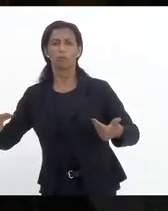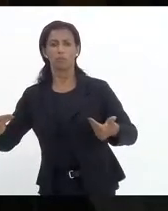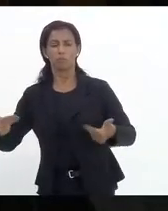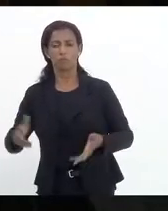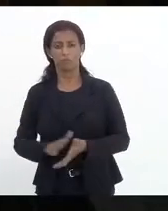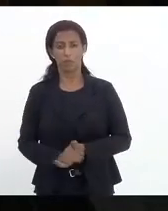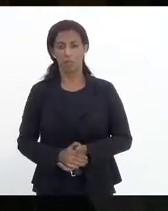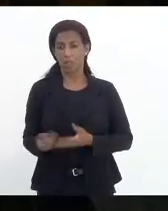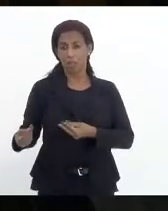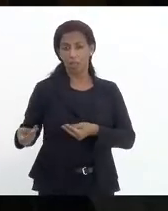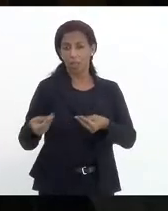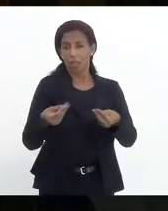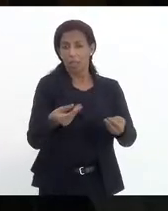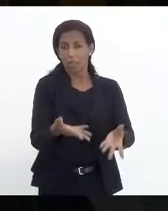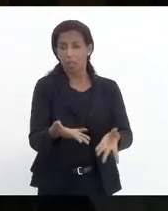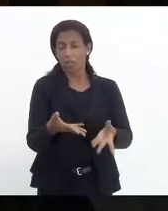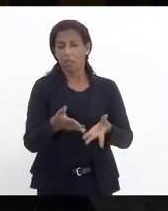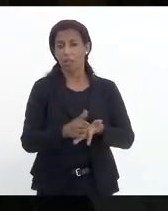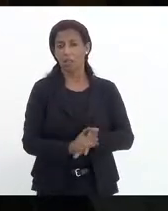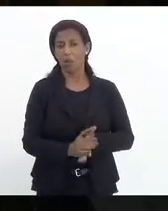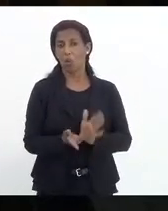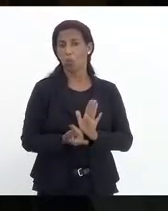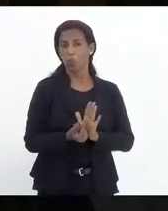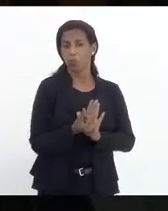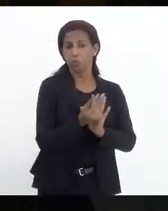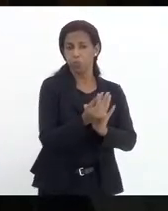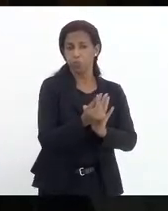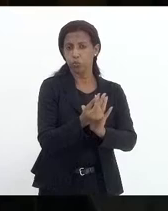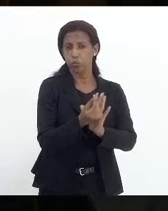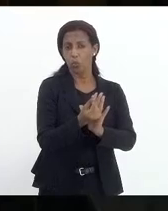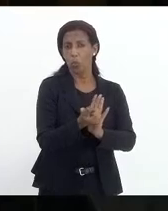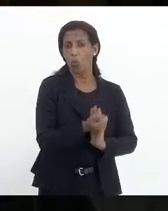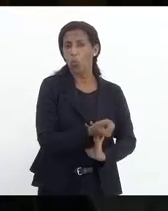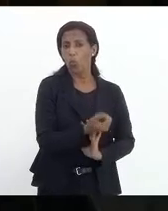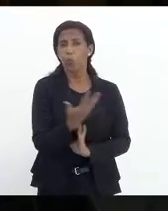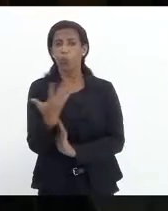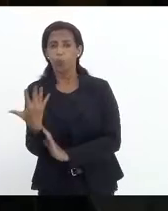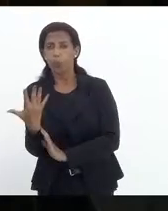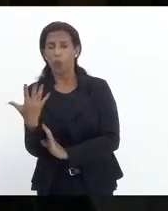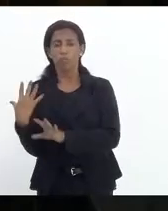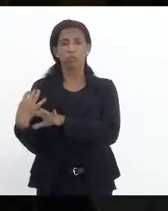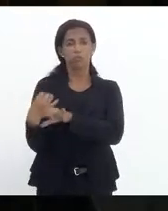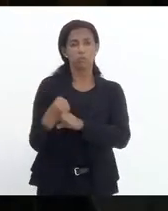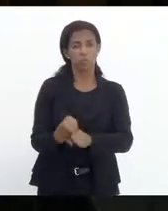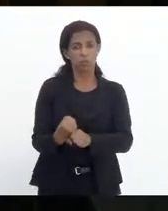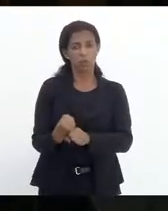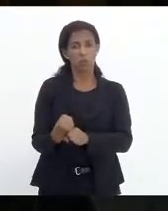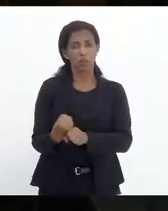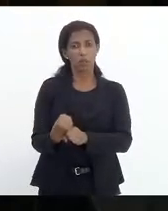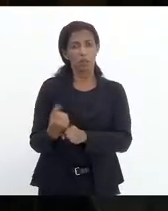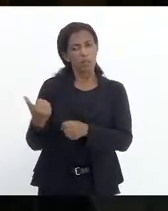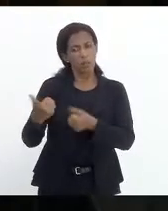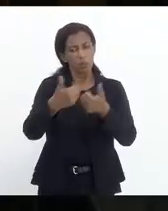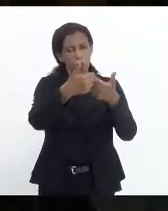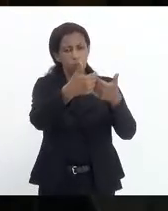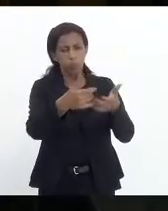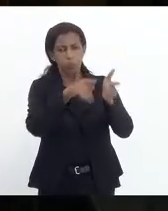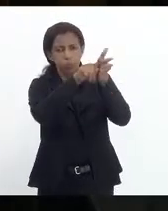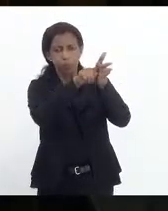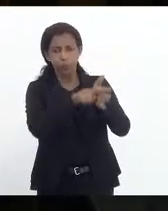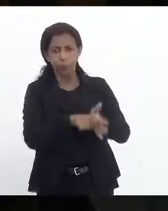que forneça o orçamento com quantitativo e as especificações